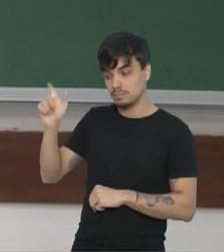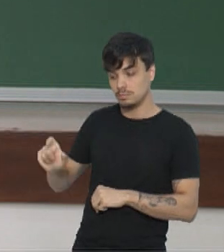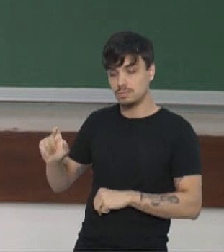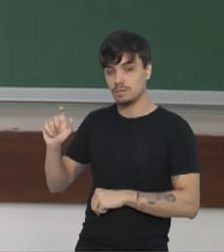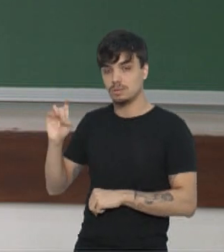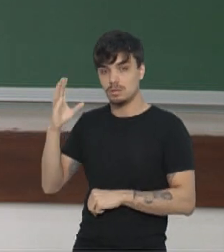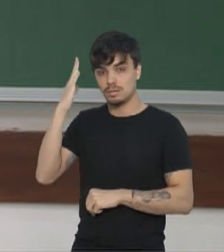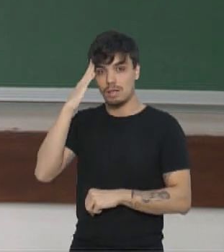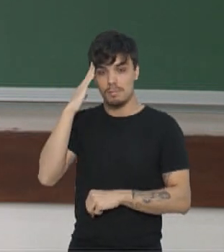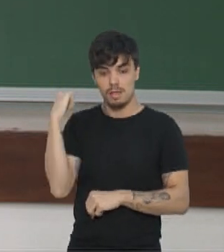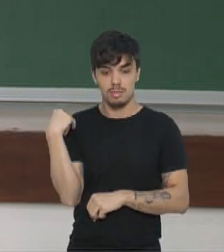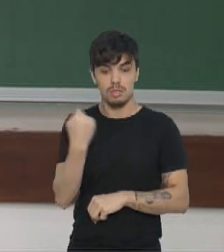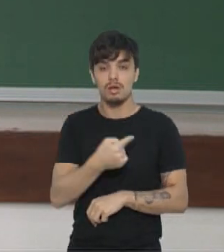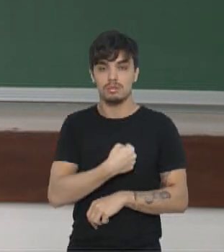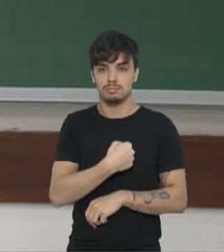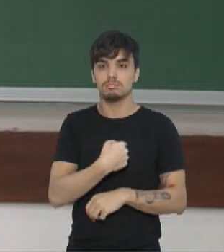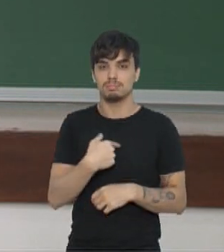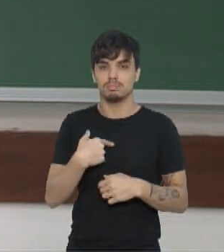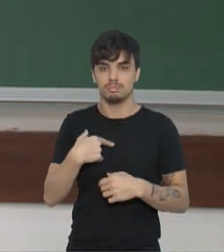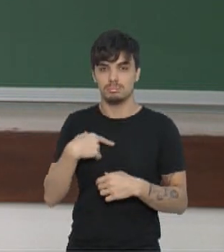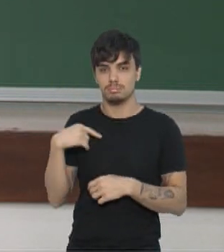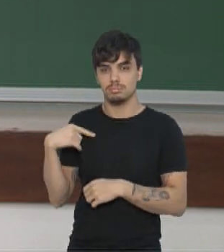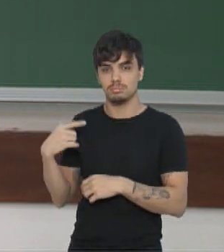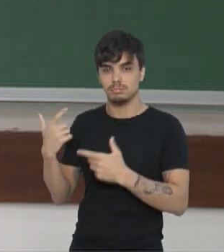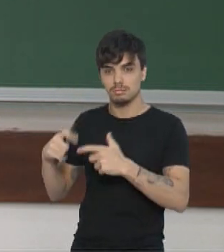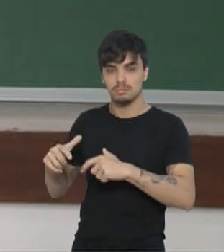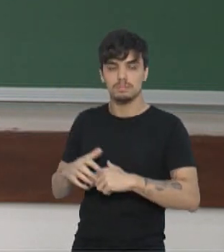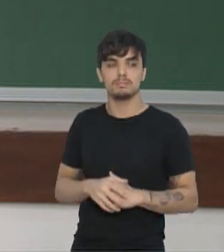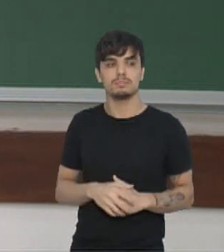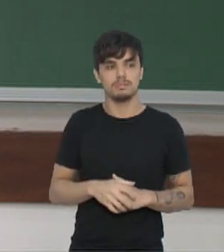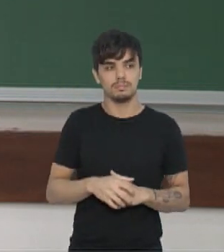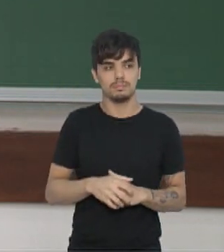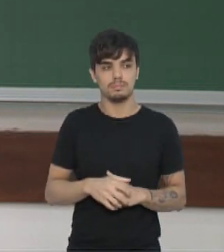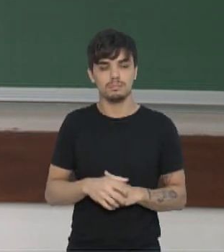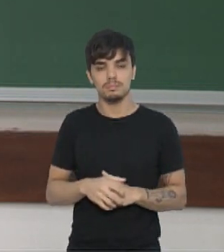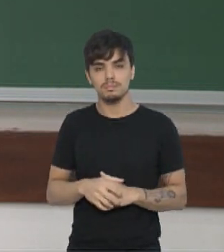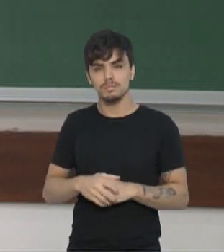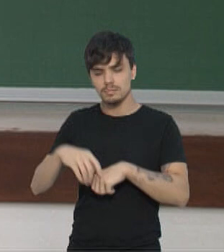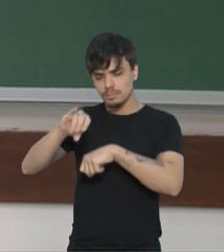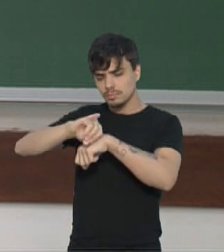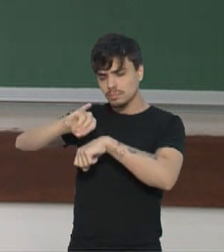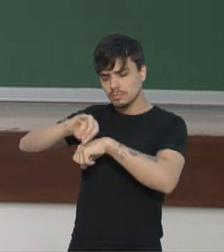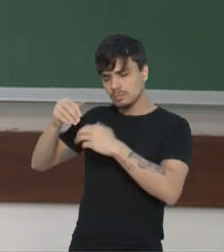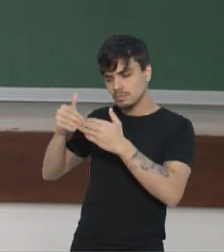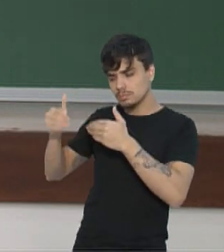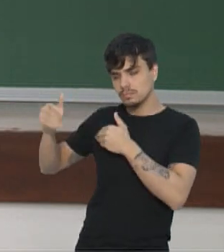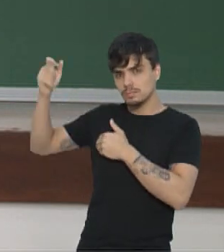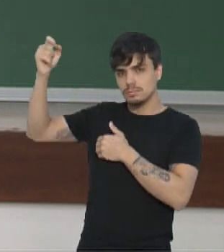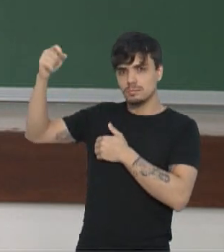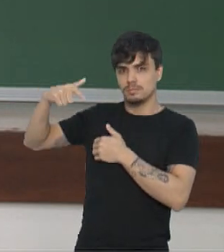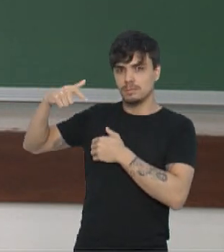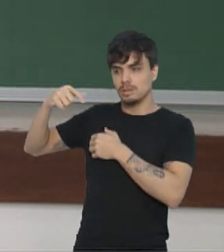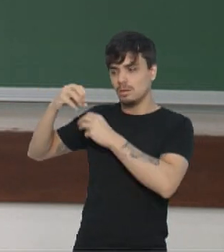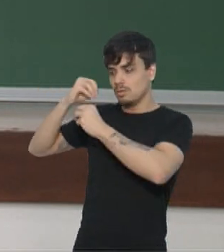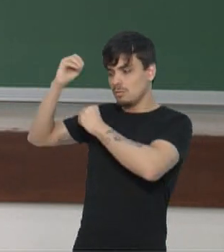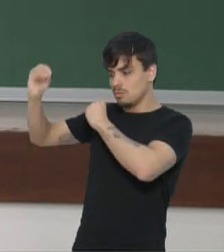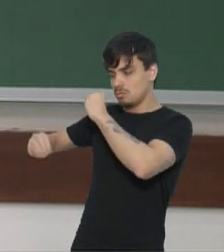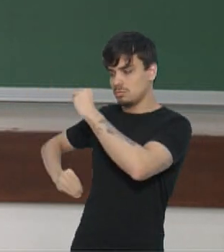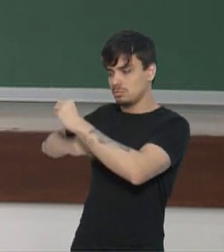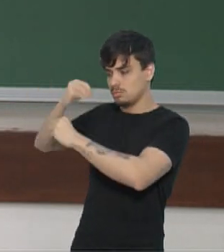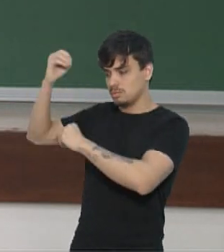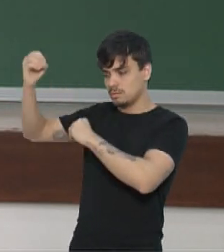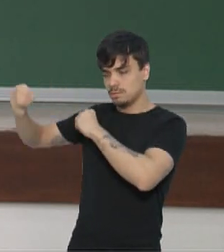nossa galáxia. E daí o Sol no centro, de imaginar então que era a partir desse Sol, com tudo girando em torno